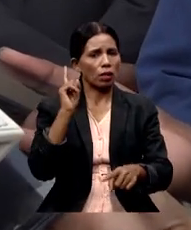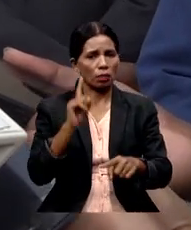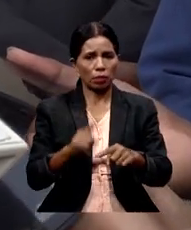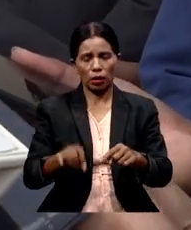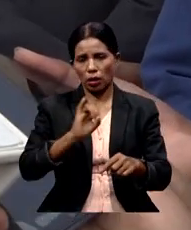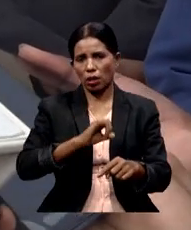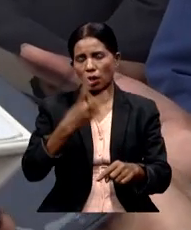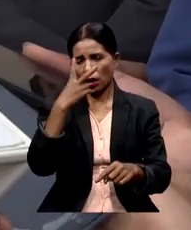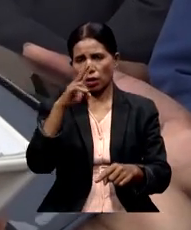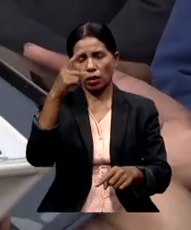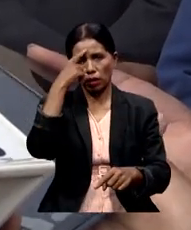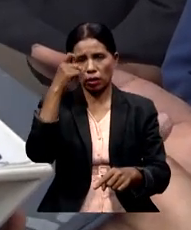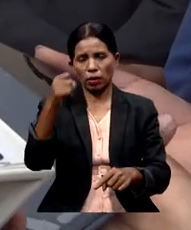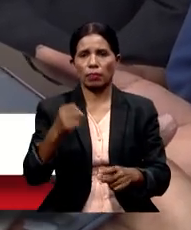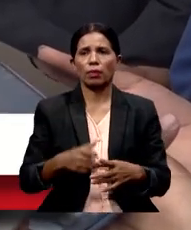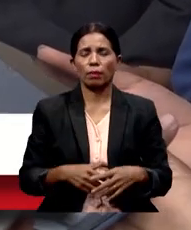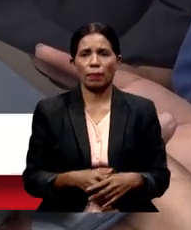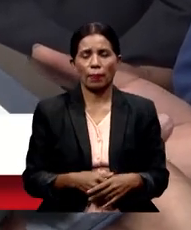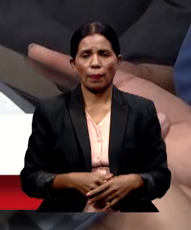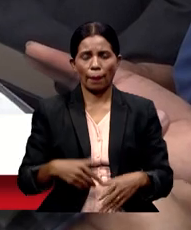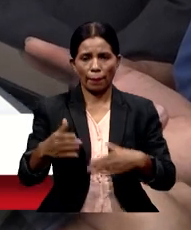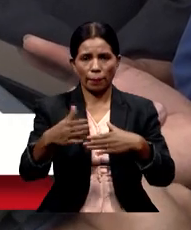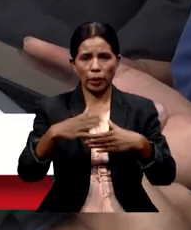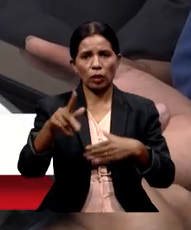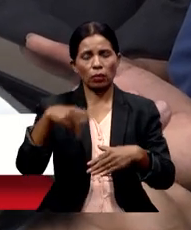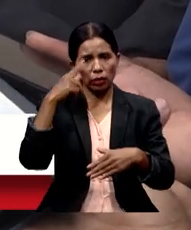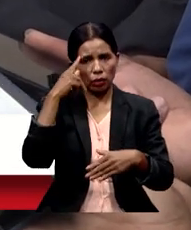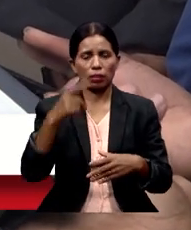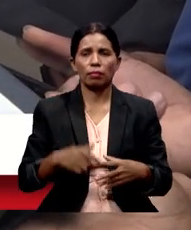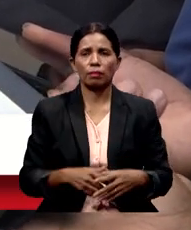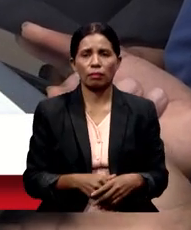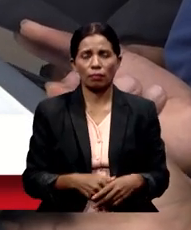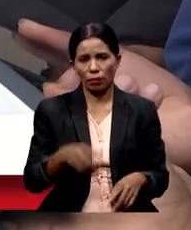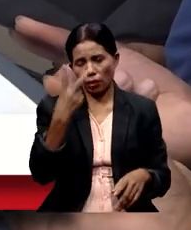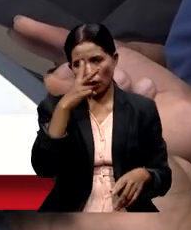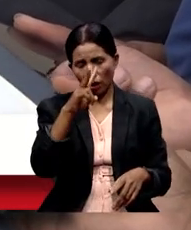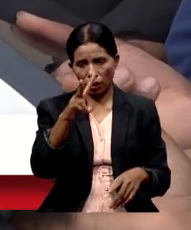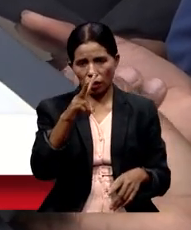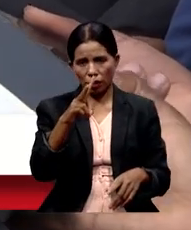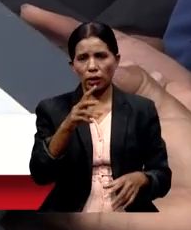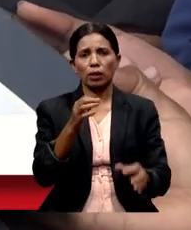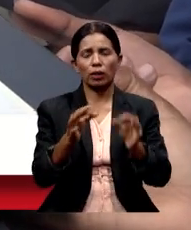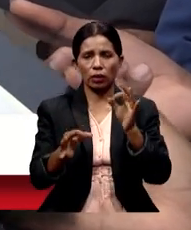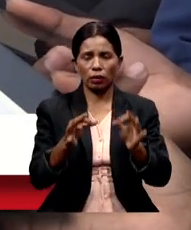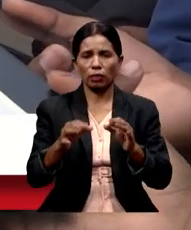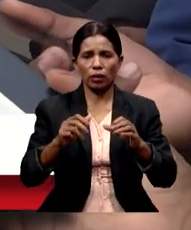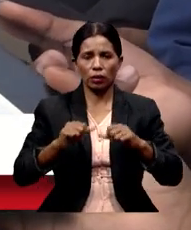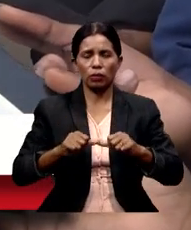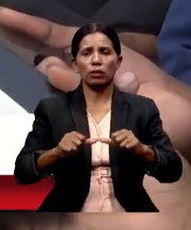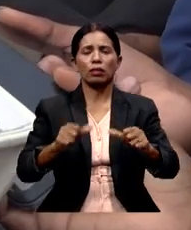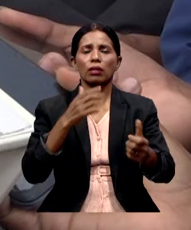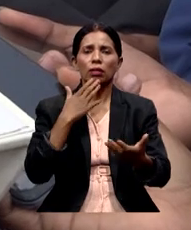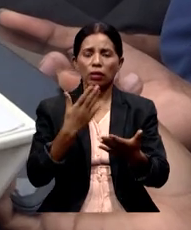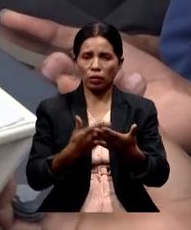tamba, tentação, perseguição política. Are, duni, se, contas, laudia, calai, tamba,